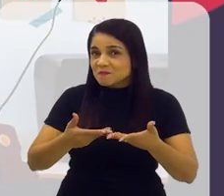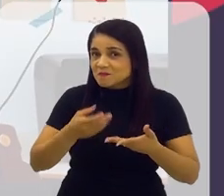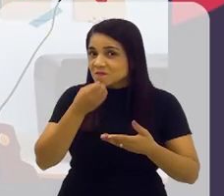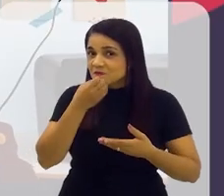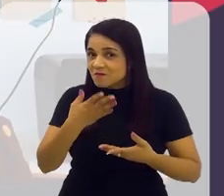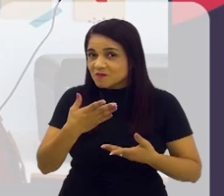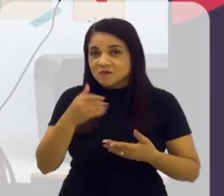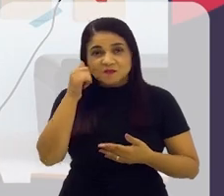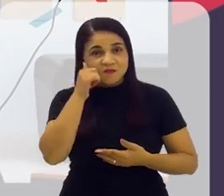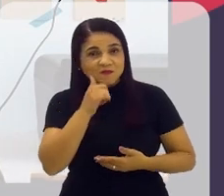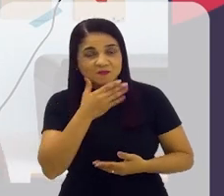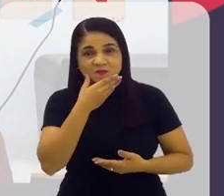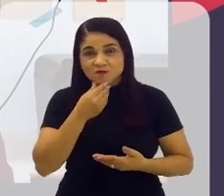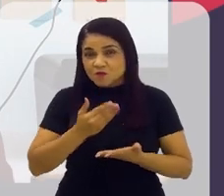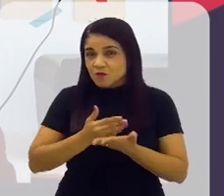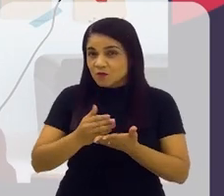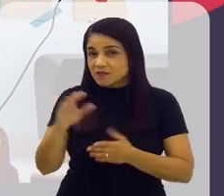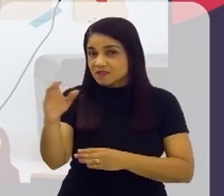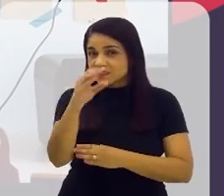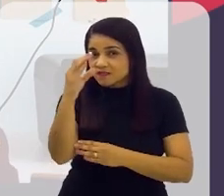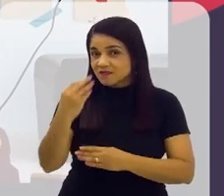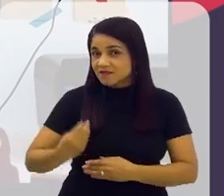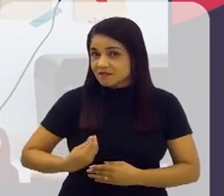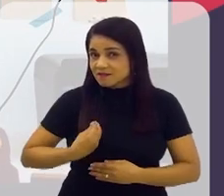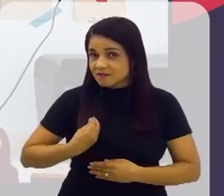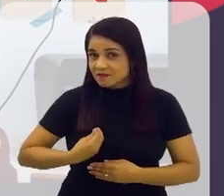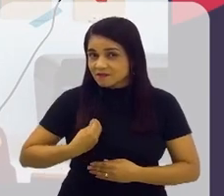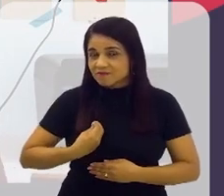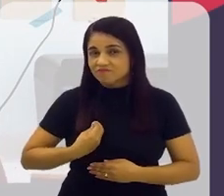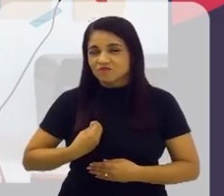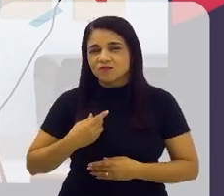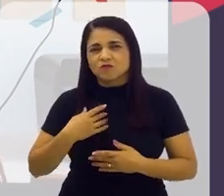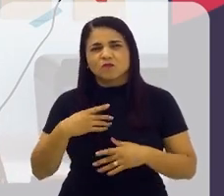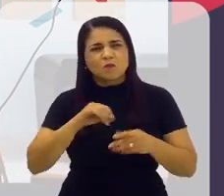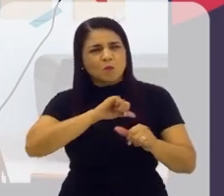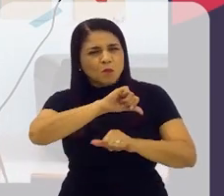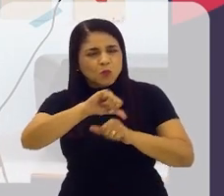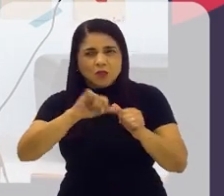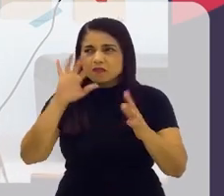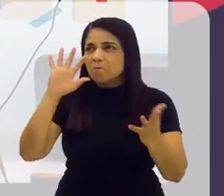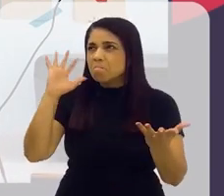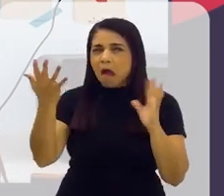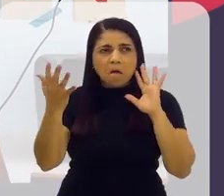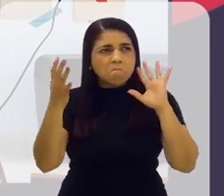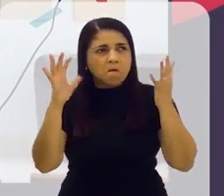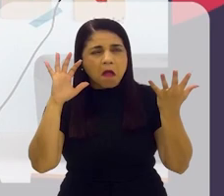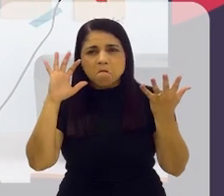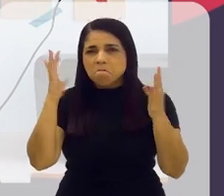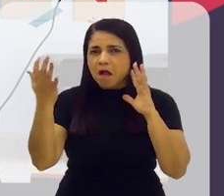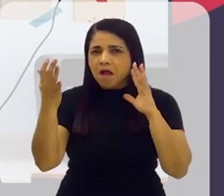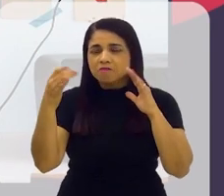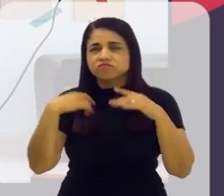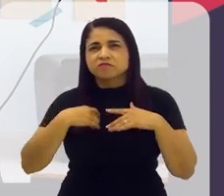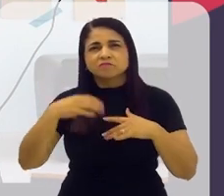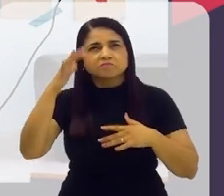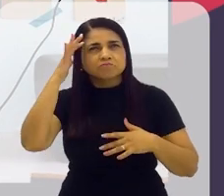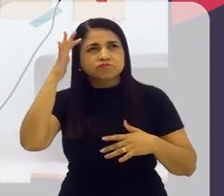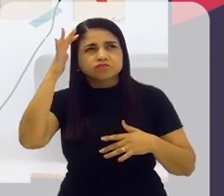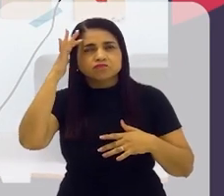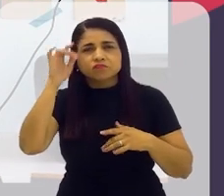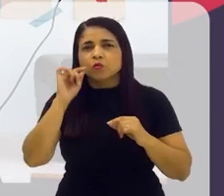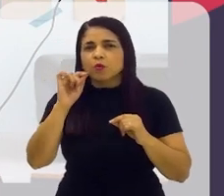Seja bem-vindo, seja bem-vinda. Está começando Ciência e Existência. Quando a gente fala em mudanças climáticas, logo vem à cabeça